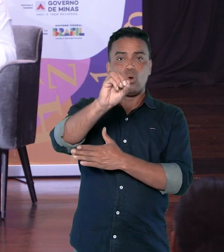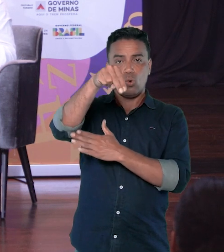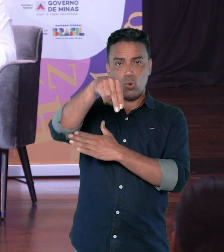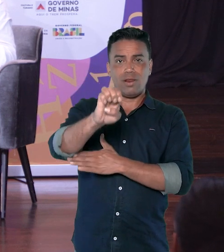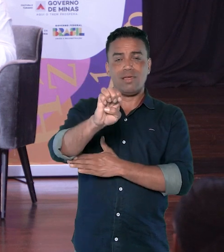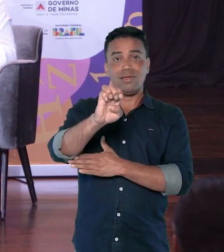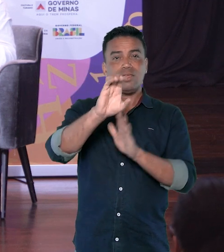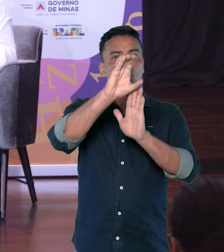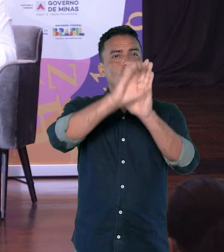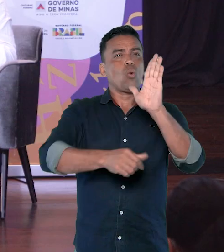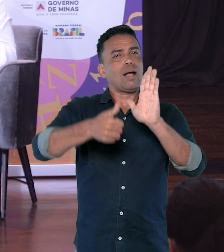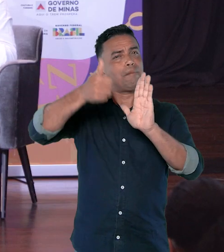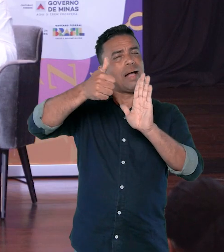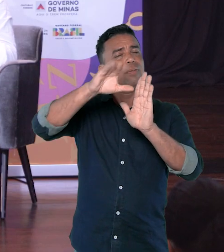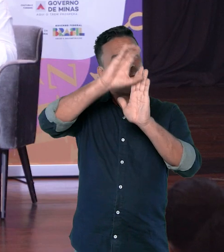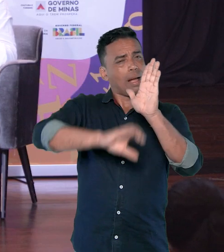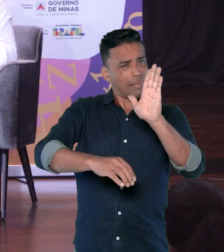uma homenagem à Nina Simone.